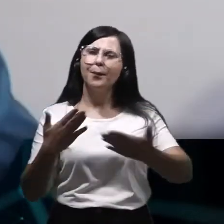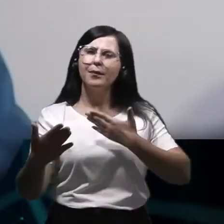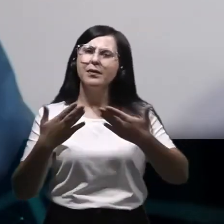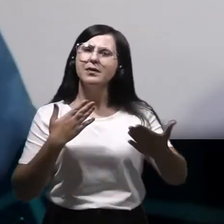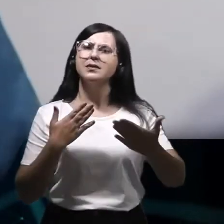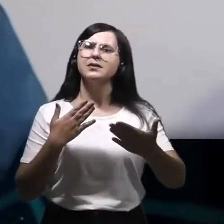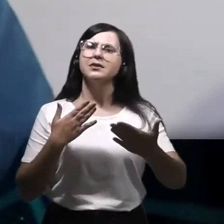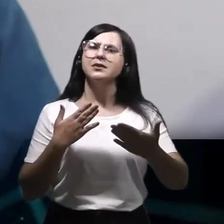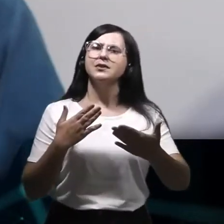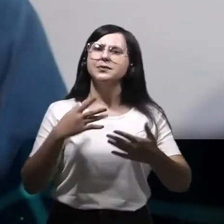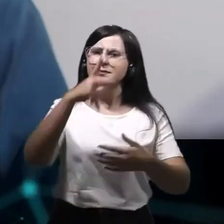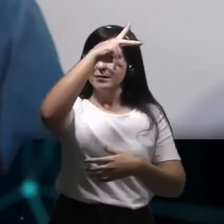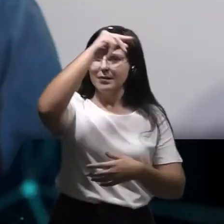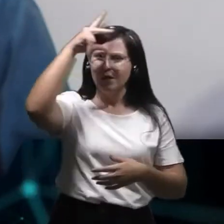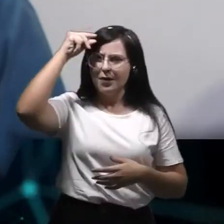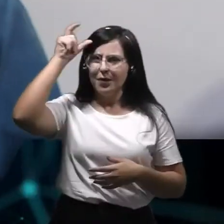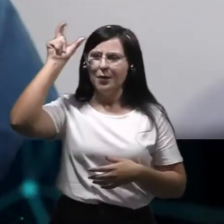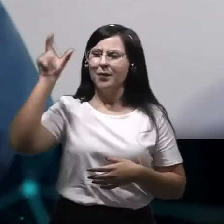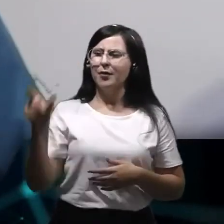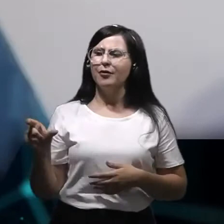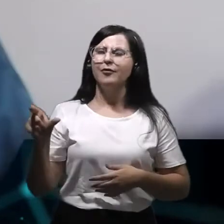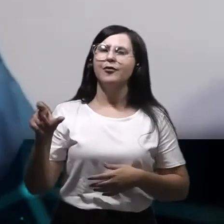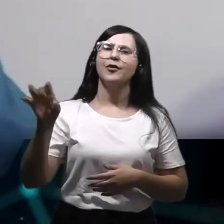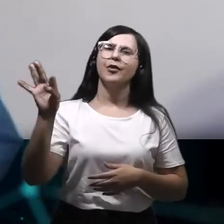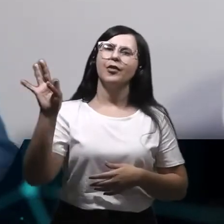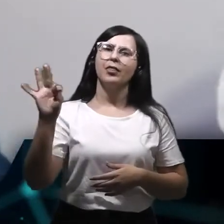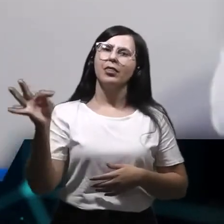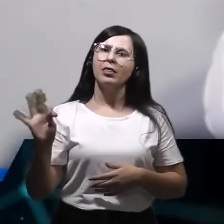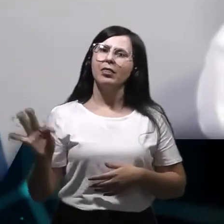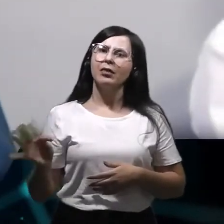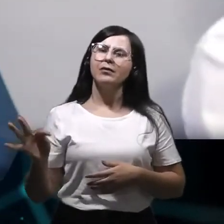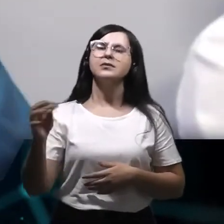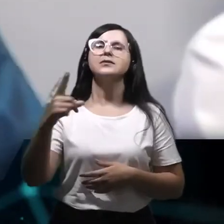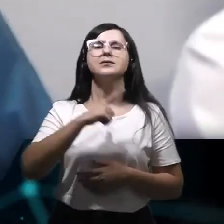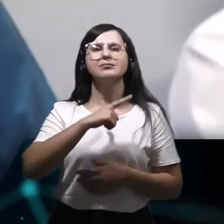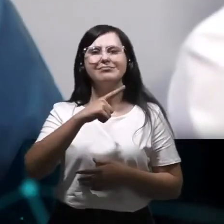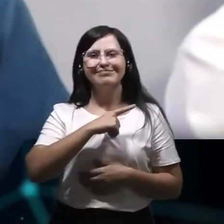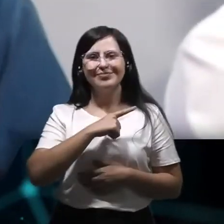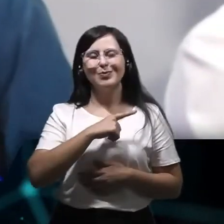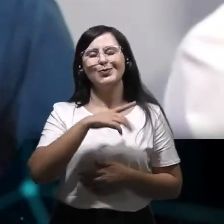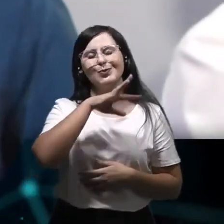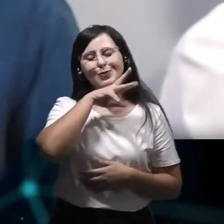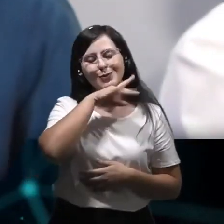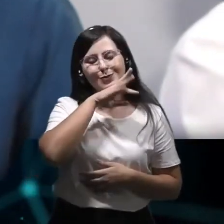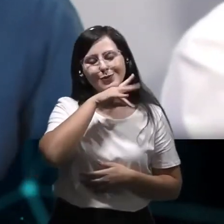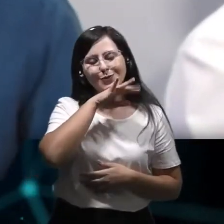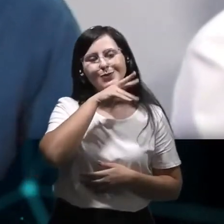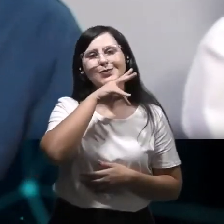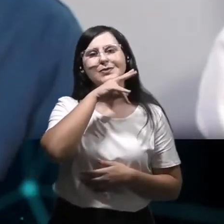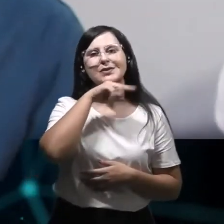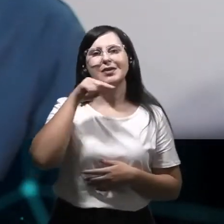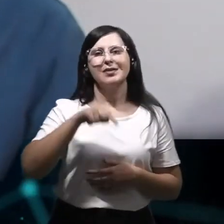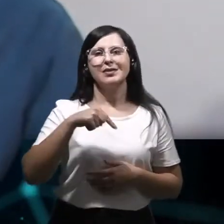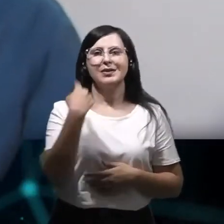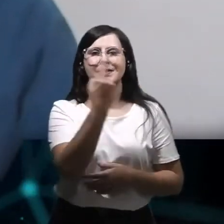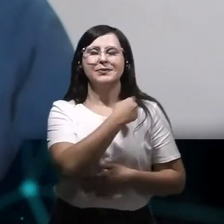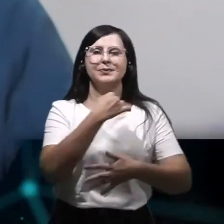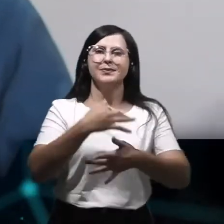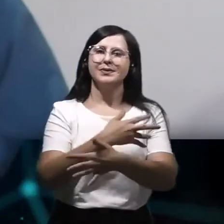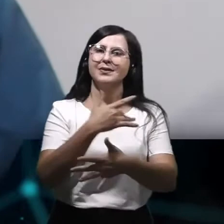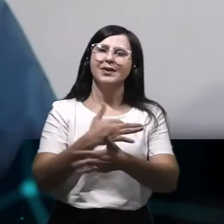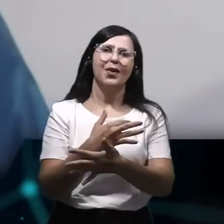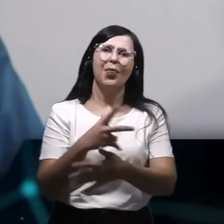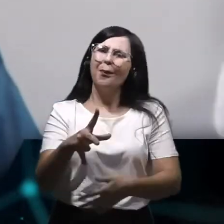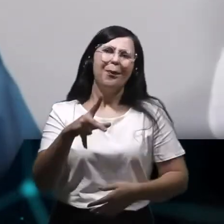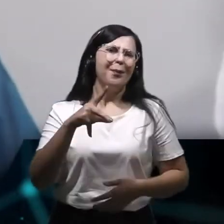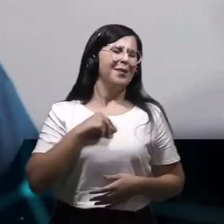Dilson Tavares ali, que é um dos exemplos de administração, a gente tem o pior. Por isso que eu acho que não tem merecimento de um candidato desse ter mais